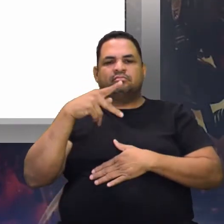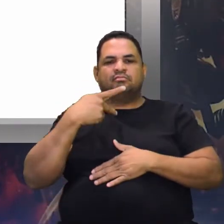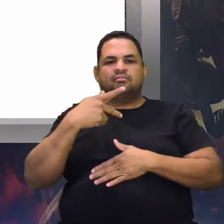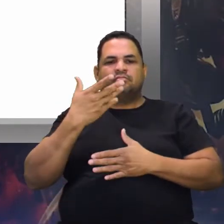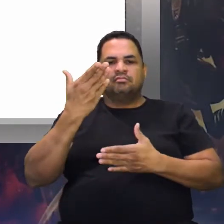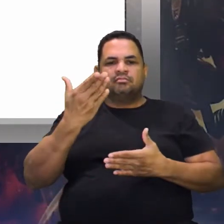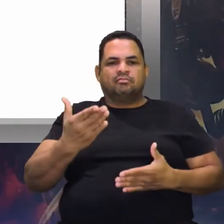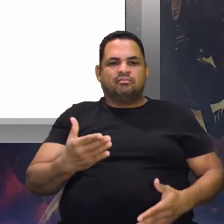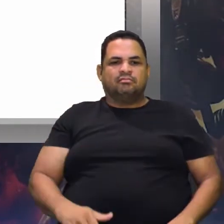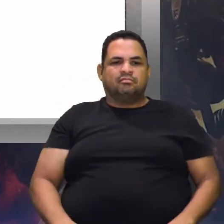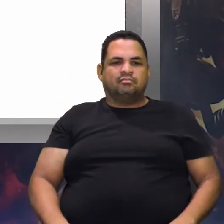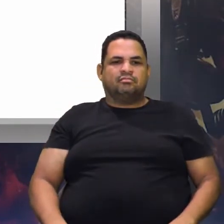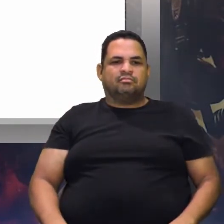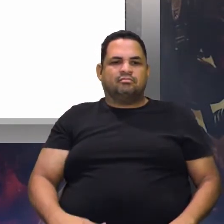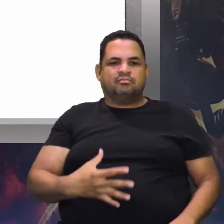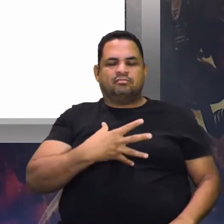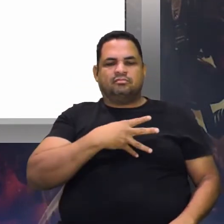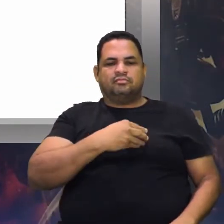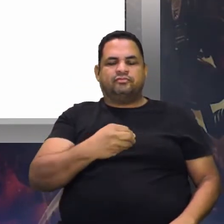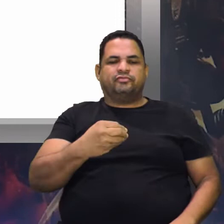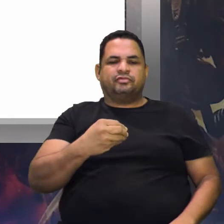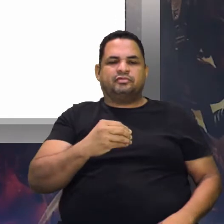isso. Filhos dos deuses.